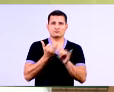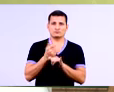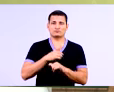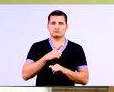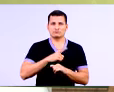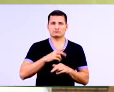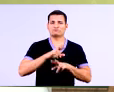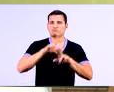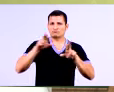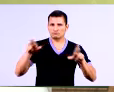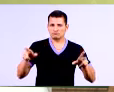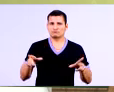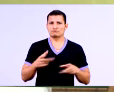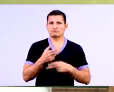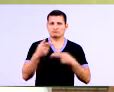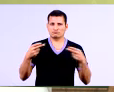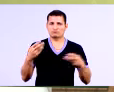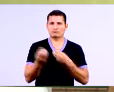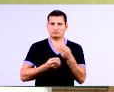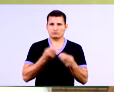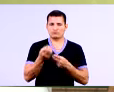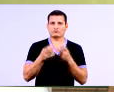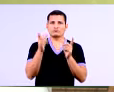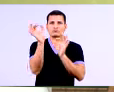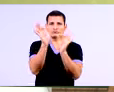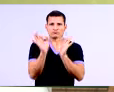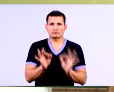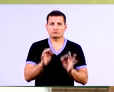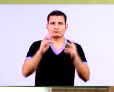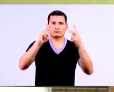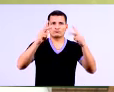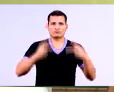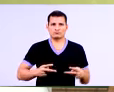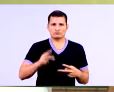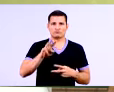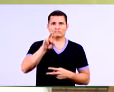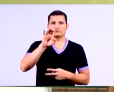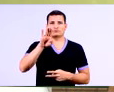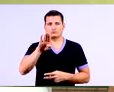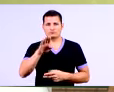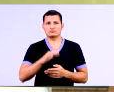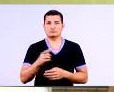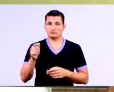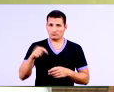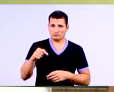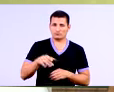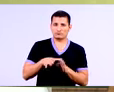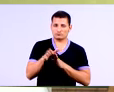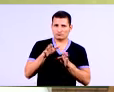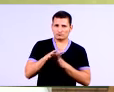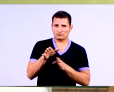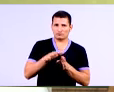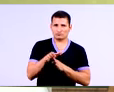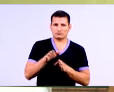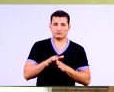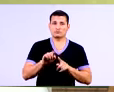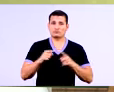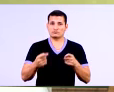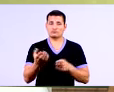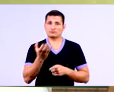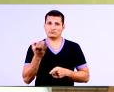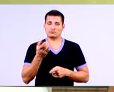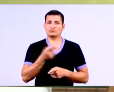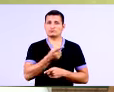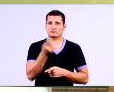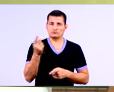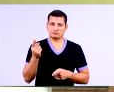coisa falando a respeito de como construir uma página web com JavaScript, porque aqui a gente dá essas dicas e aí a gente sugere